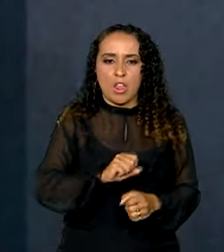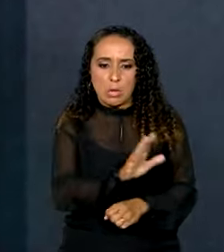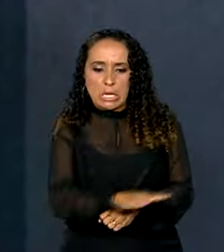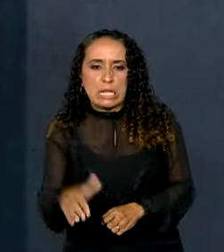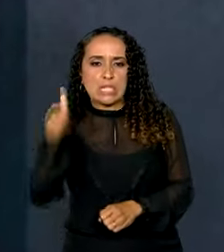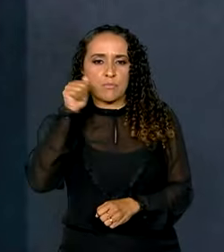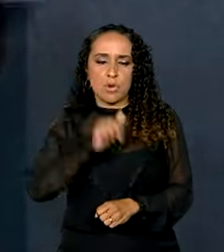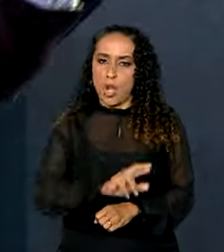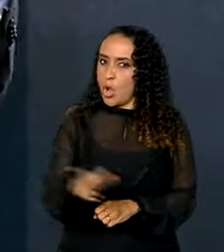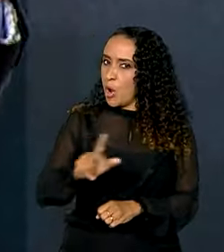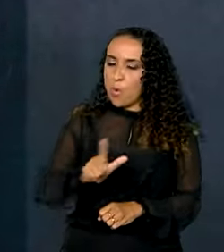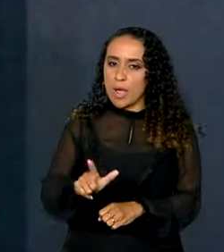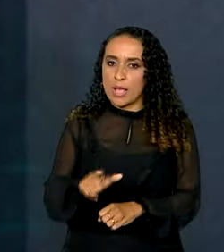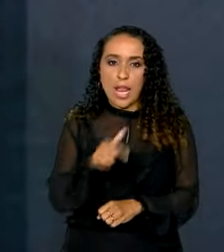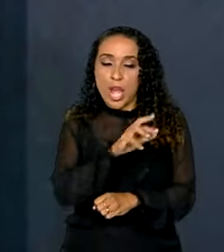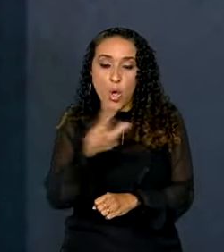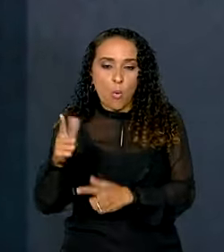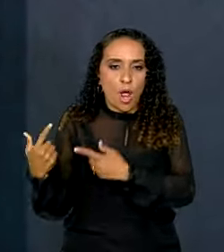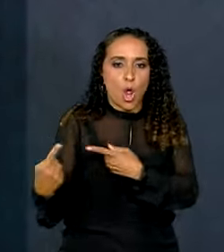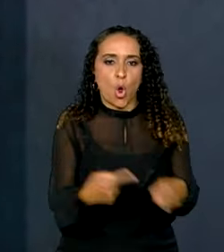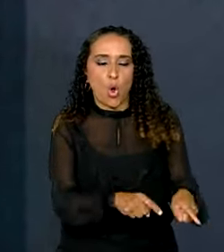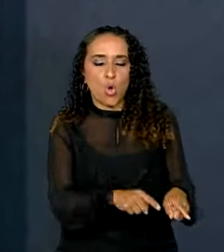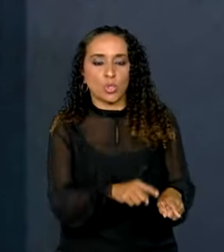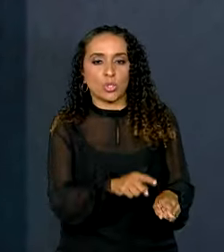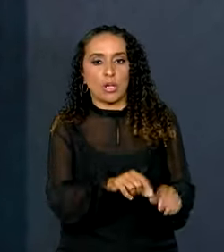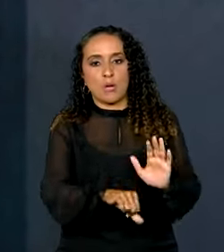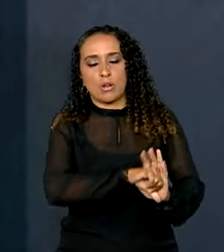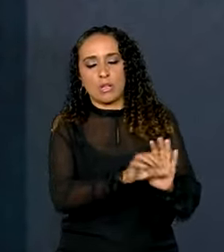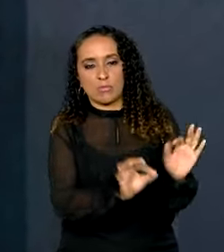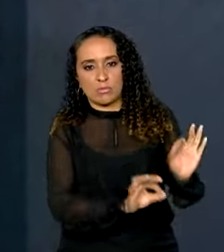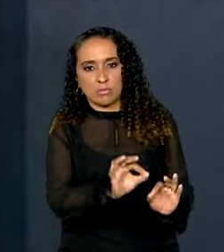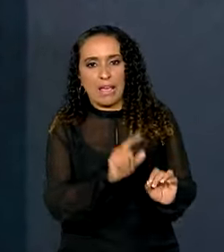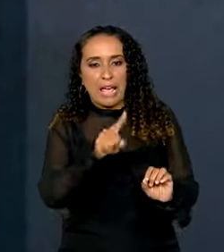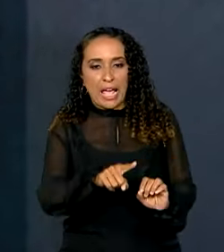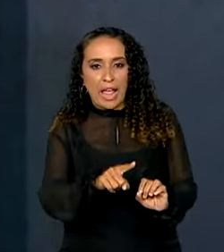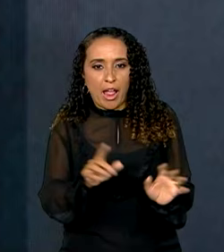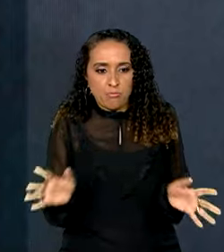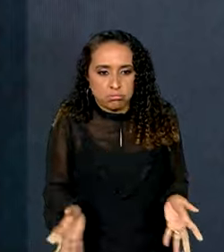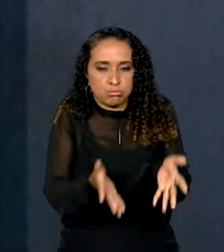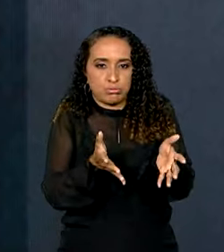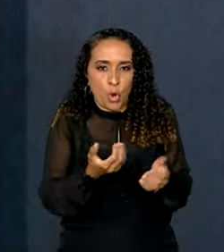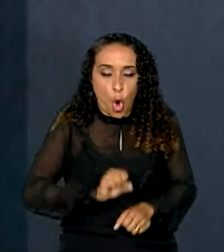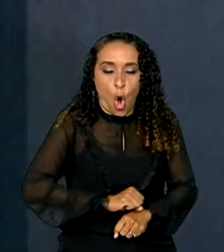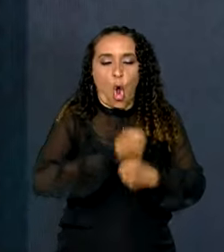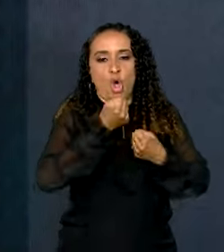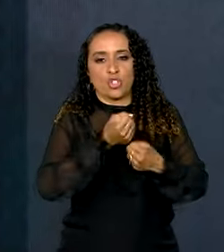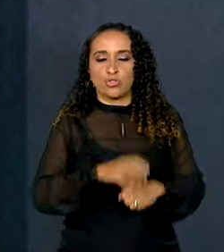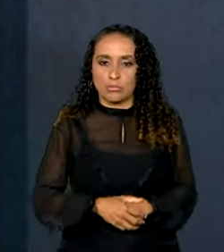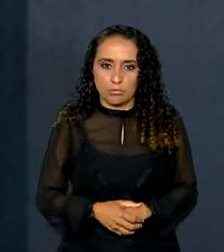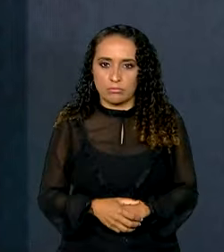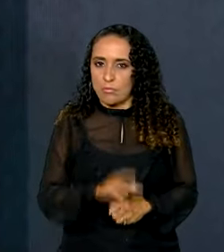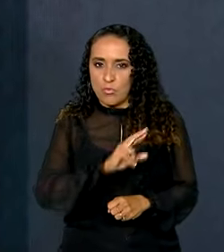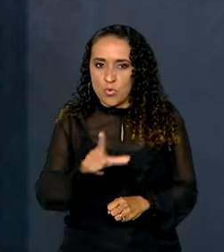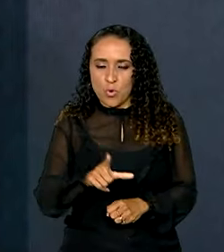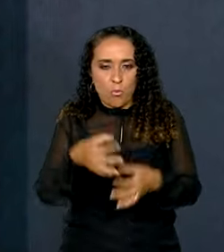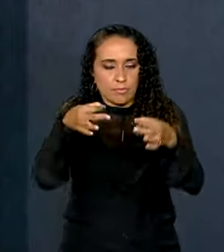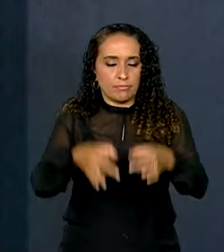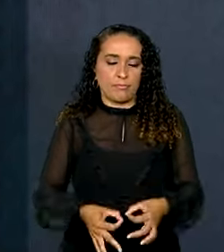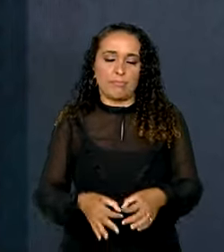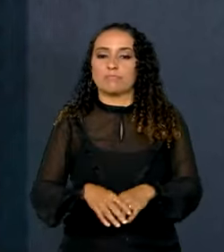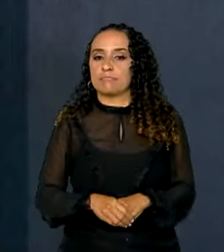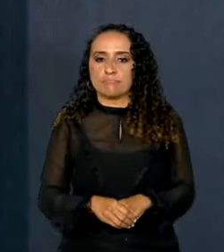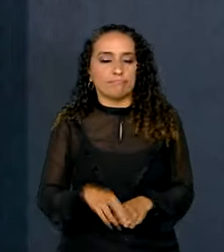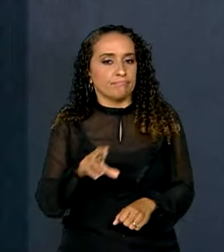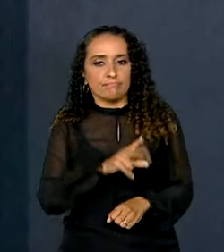mulheres. Isso não é combate ao crime organizado. Isso é alimentar o ódio. E isso não é eficiente.